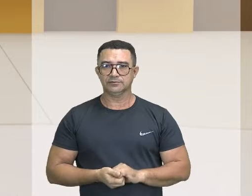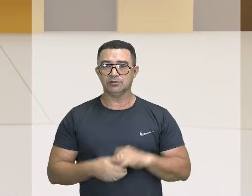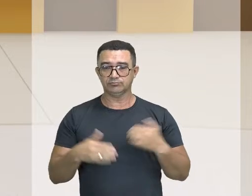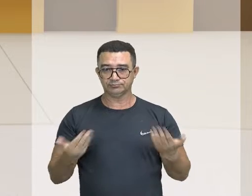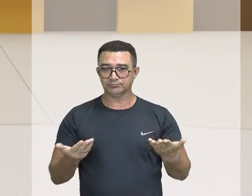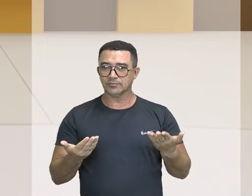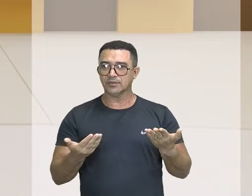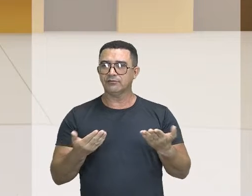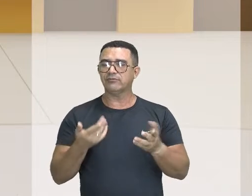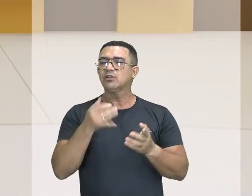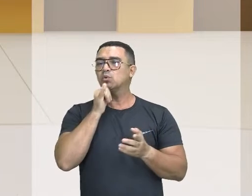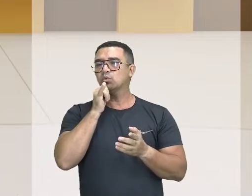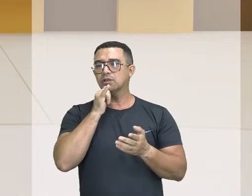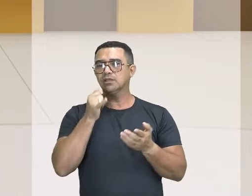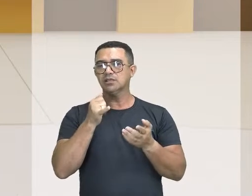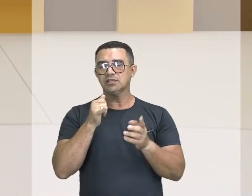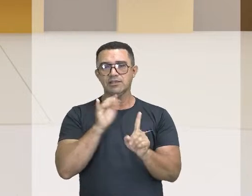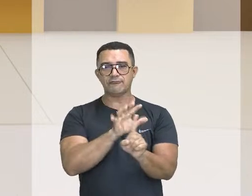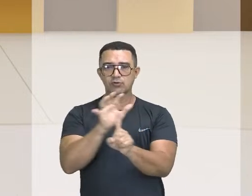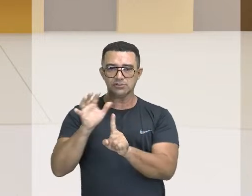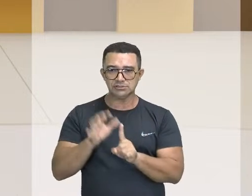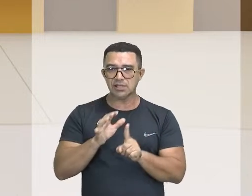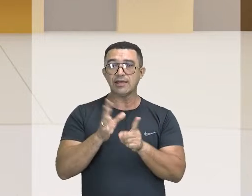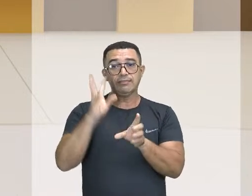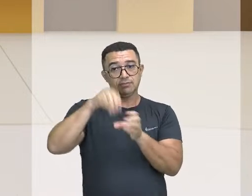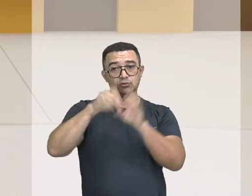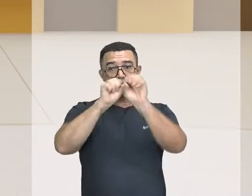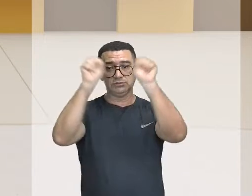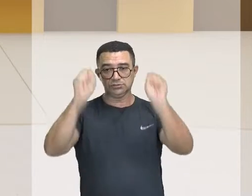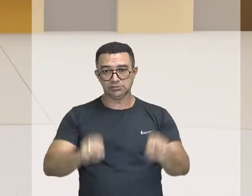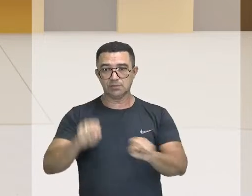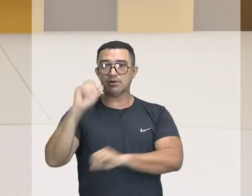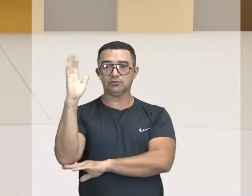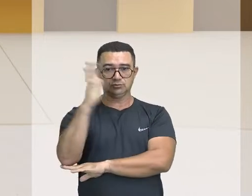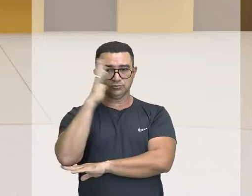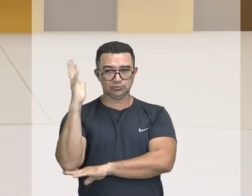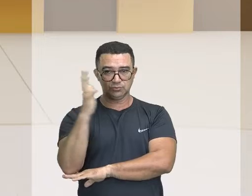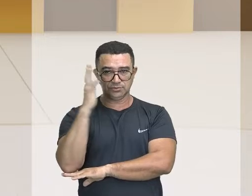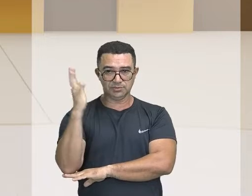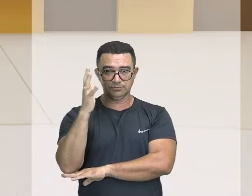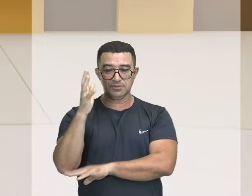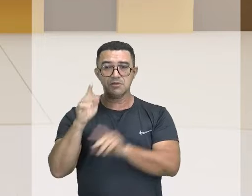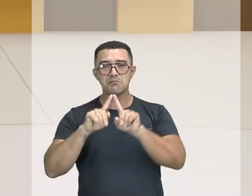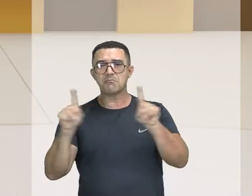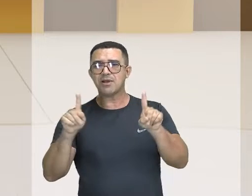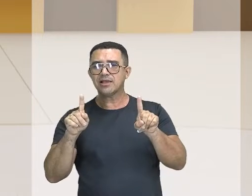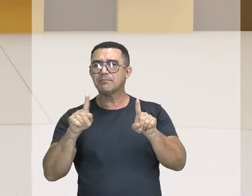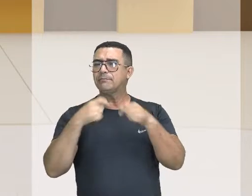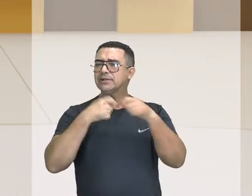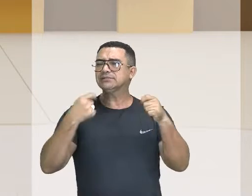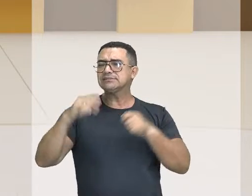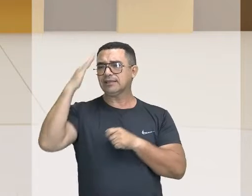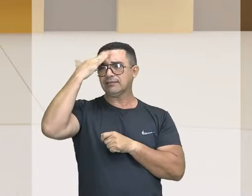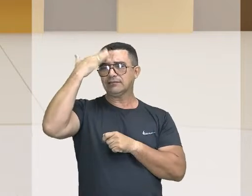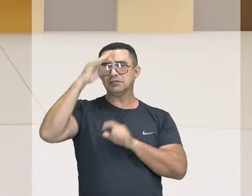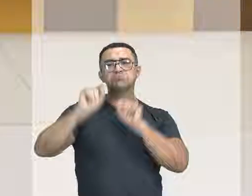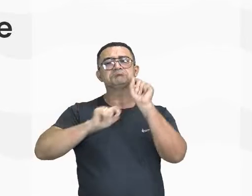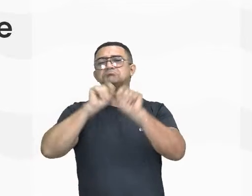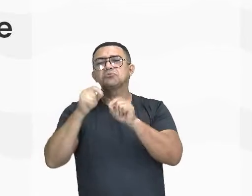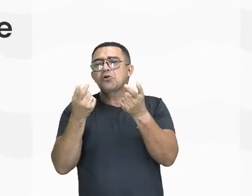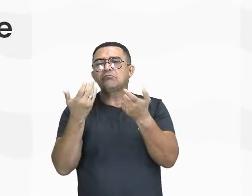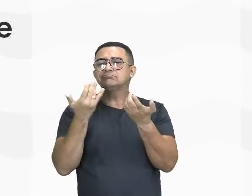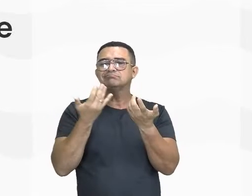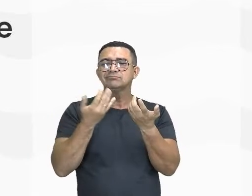eles vão interferir nos sistemas climáticos que nós temos. Mas vamos logo entender de cara o que é esse mecanismo